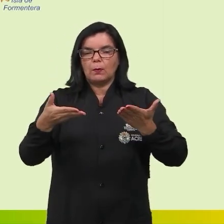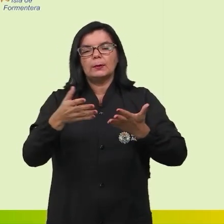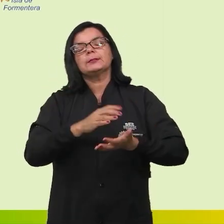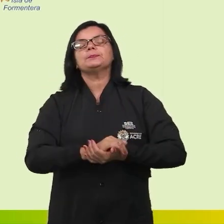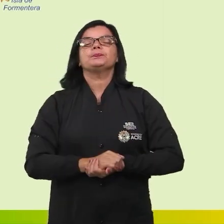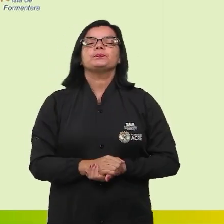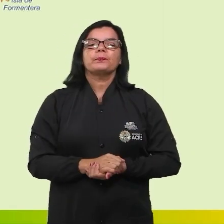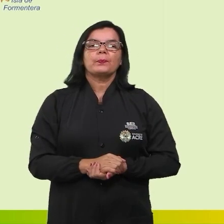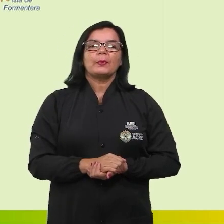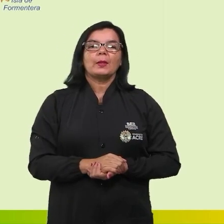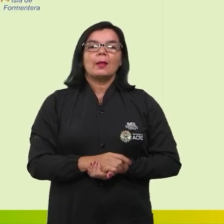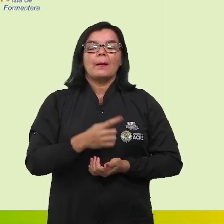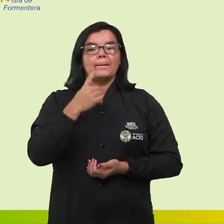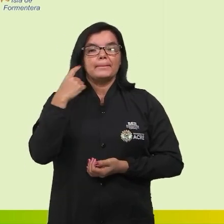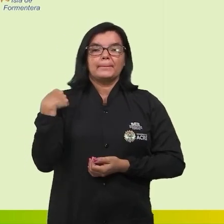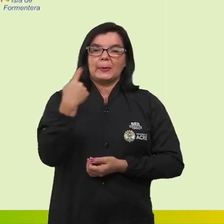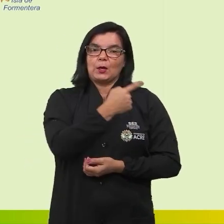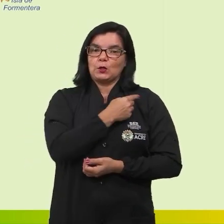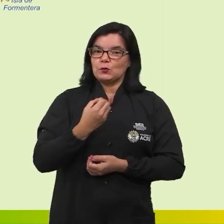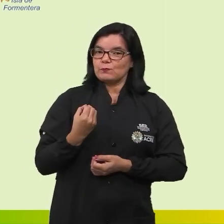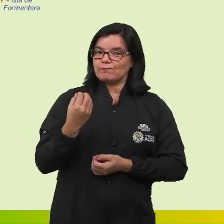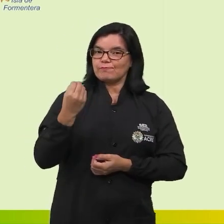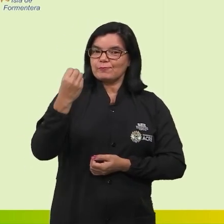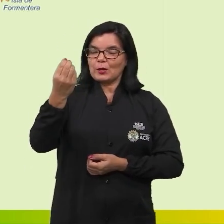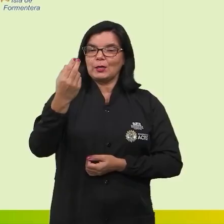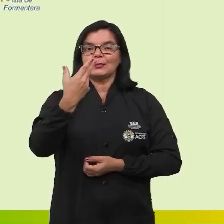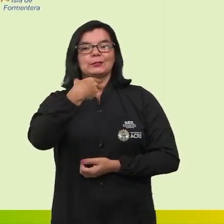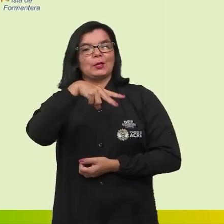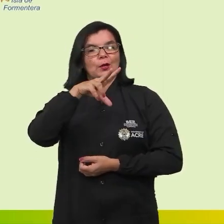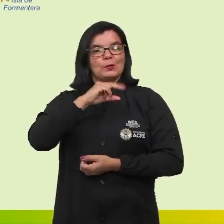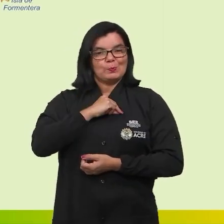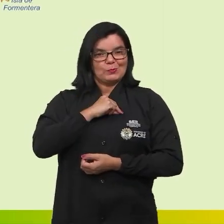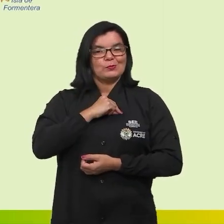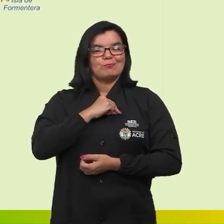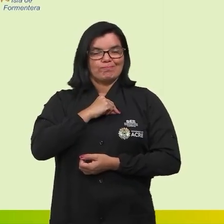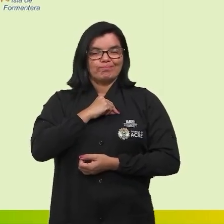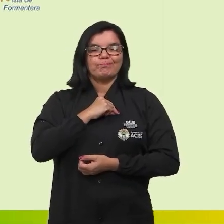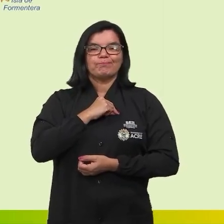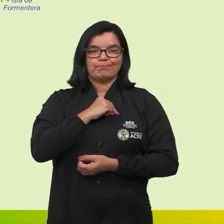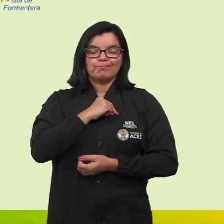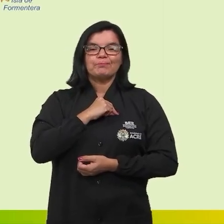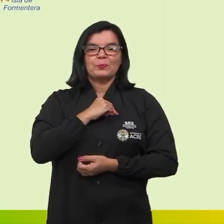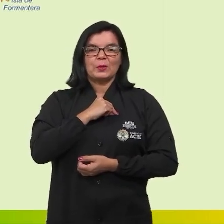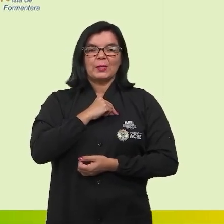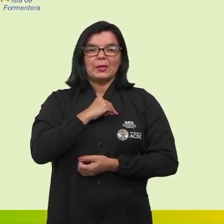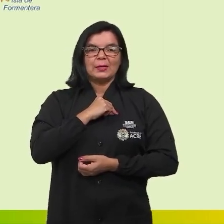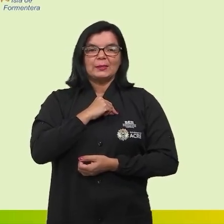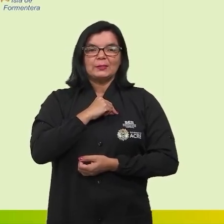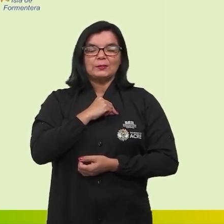né? Então, para nós viajarmos à Espanha, ele se torna muito